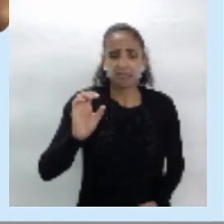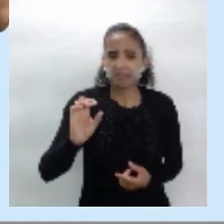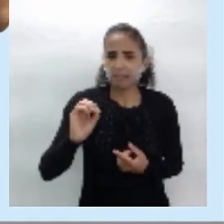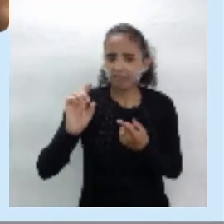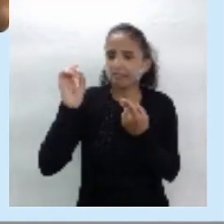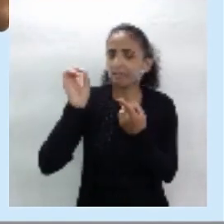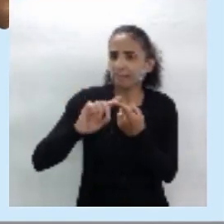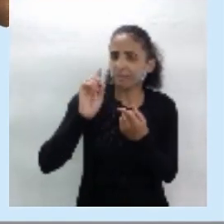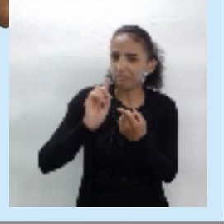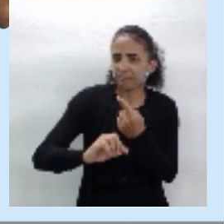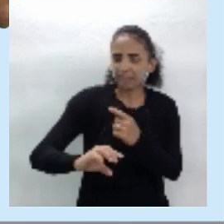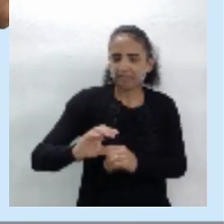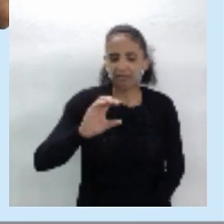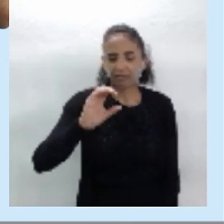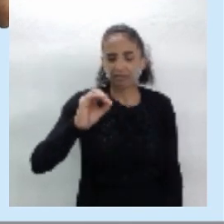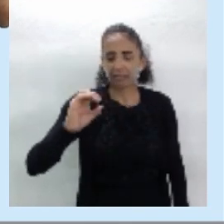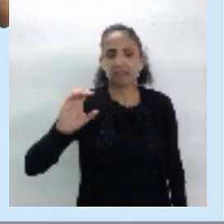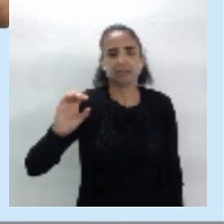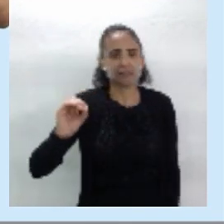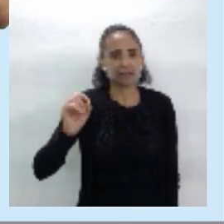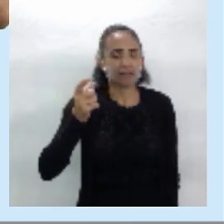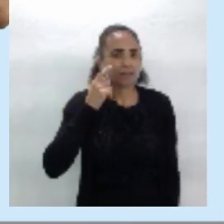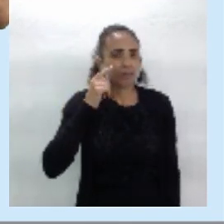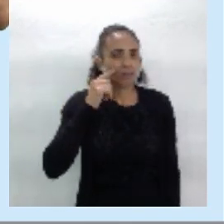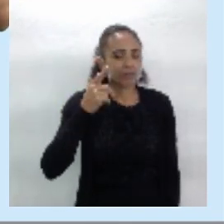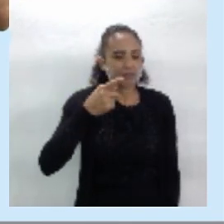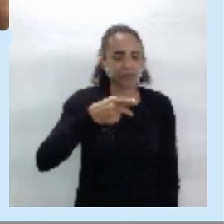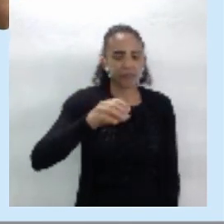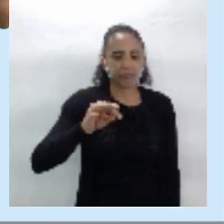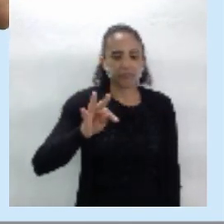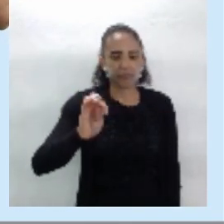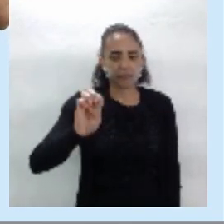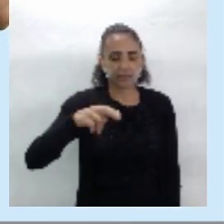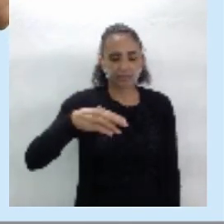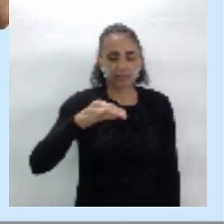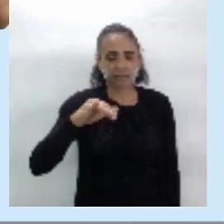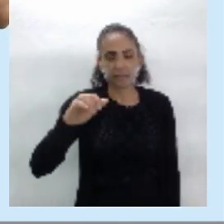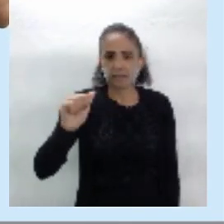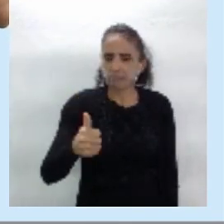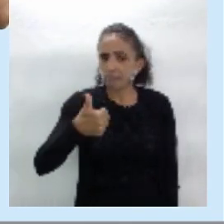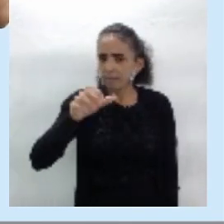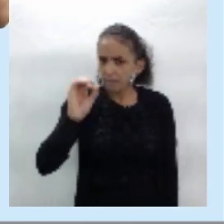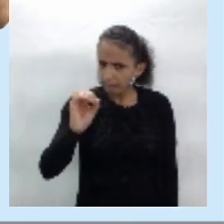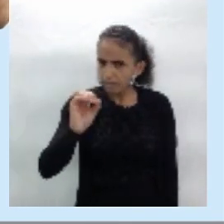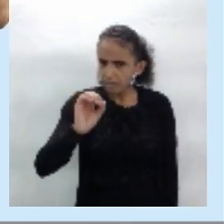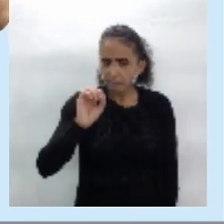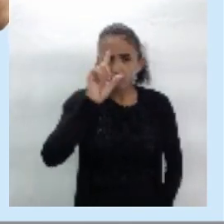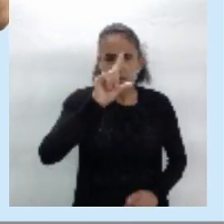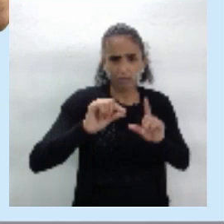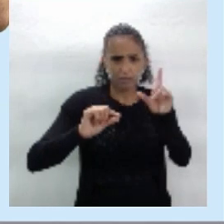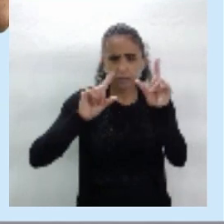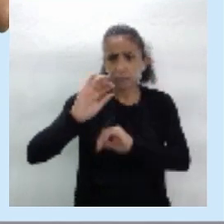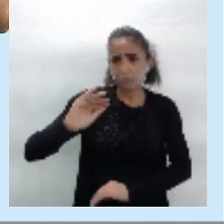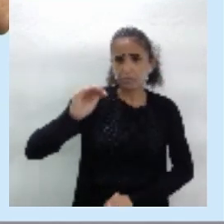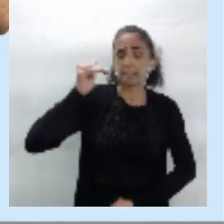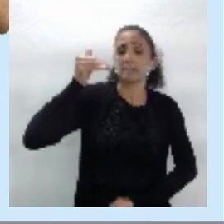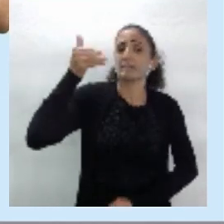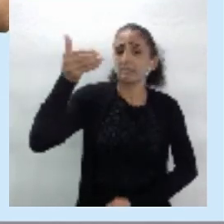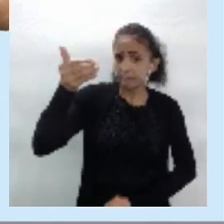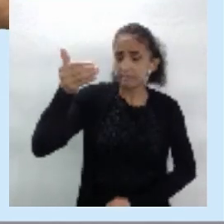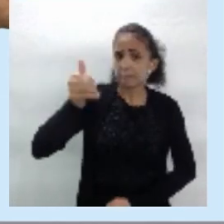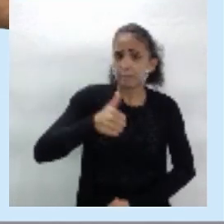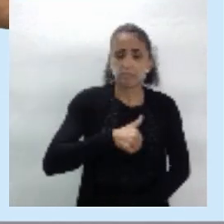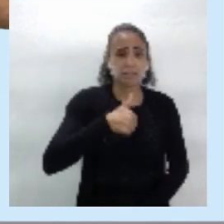2, 0. Então, é uma dica. Na potência de 10. Se eu tenho 10, Qual é o expoente que está em cima? 1. Por quê? Eu só tenho um